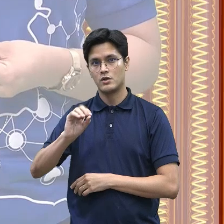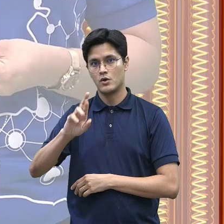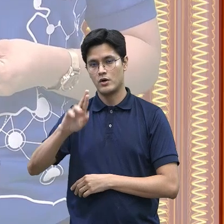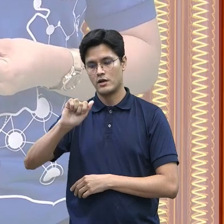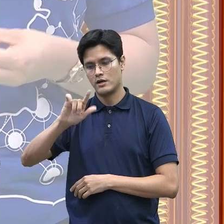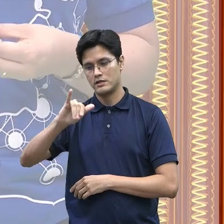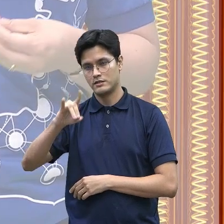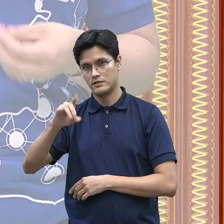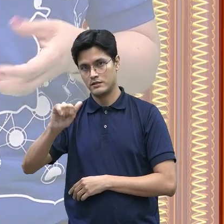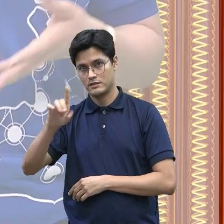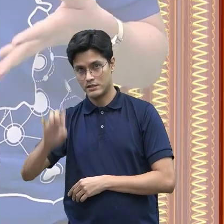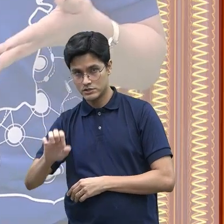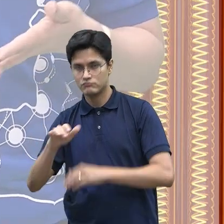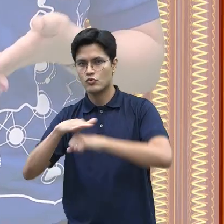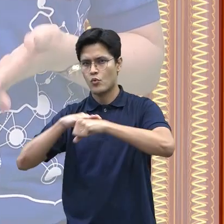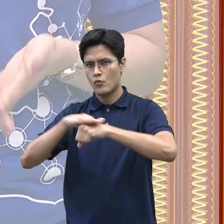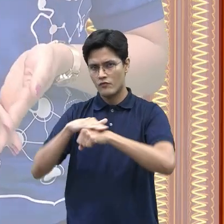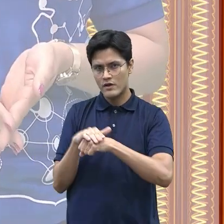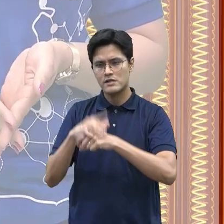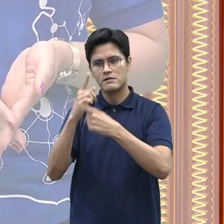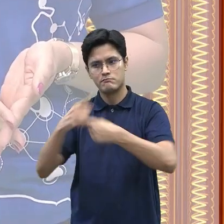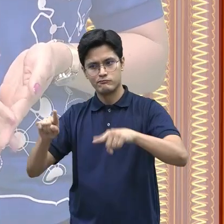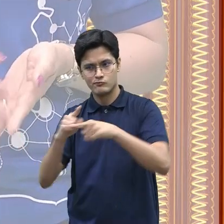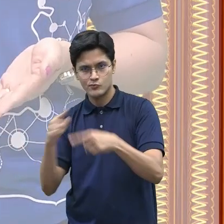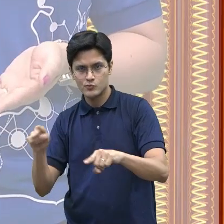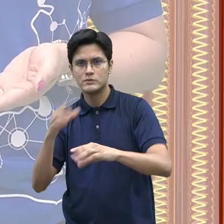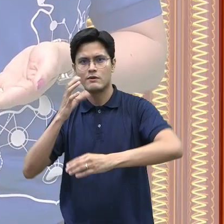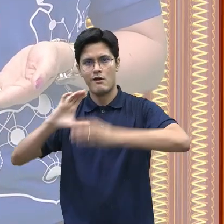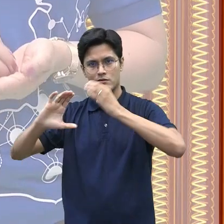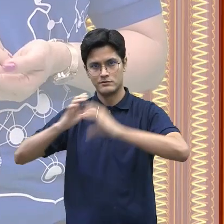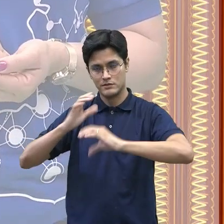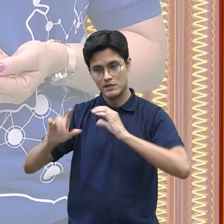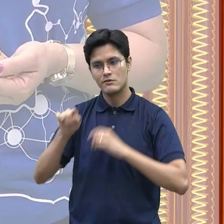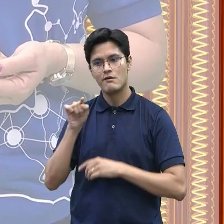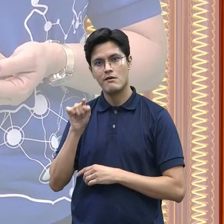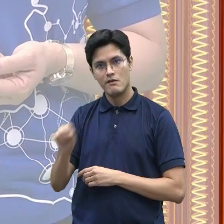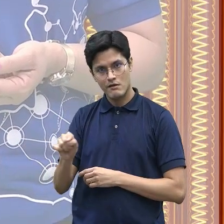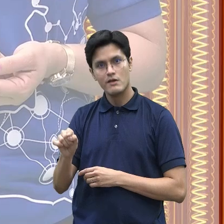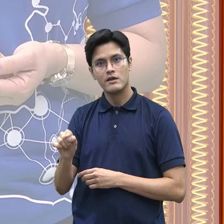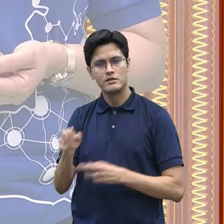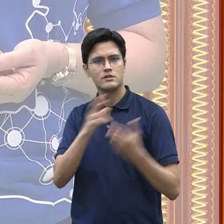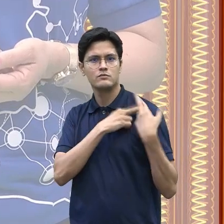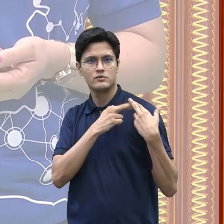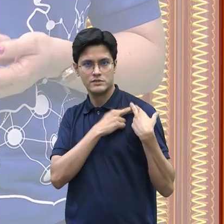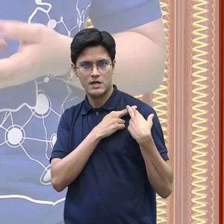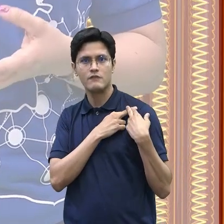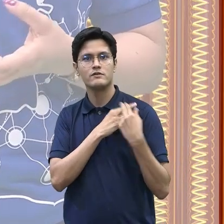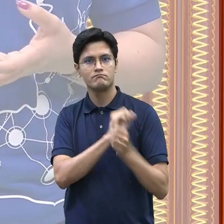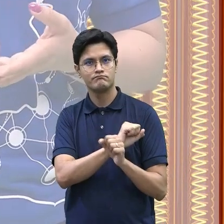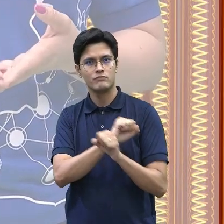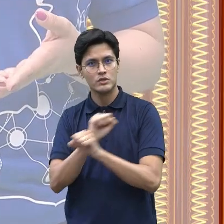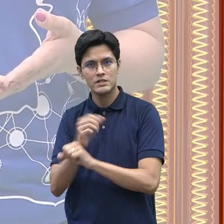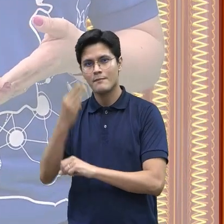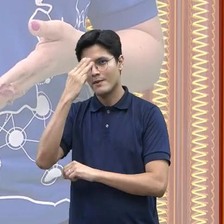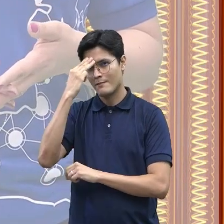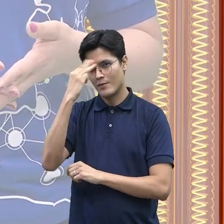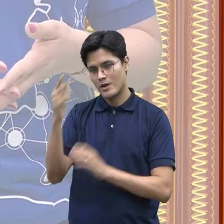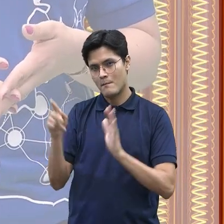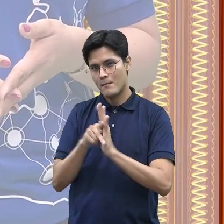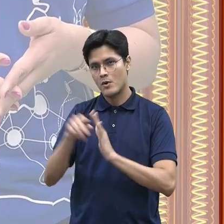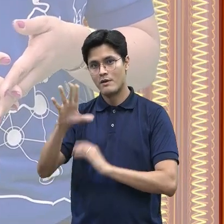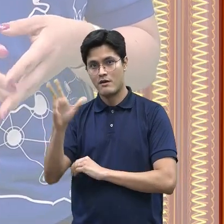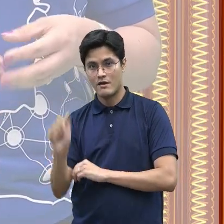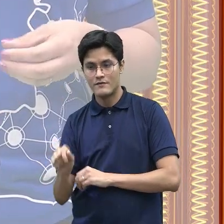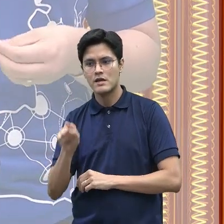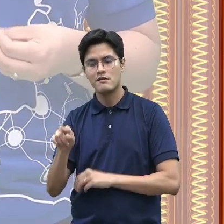conversa, da música, né? E são guardiões da memória na África Ocidental. Além disso, os griots